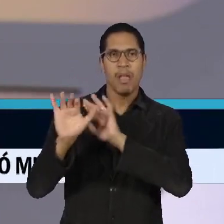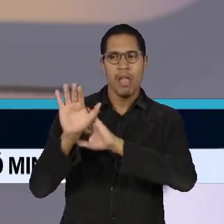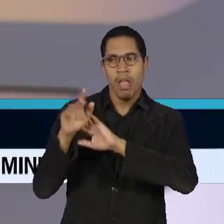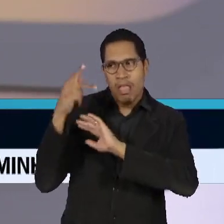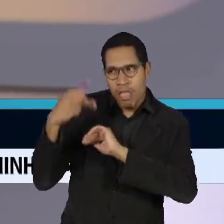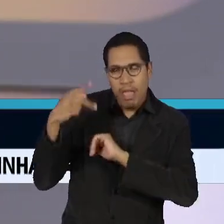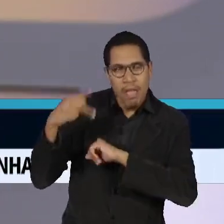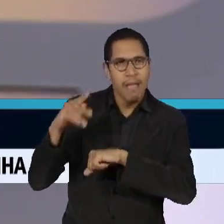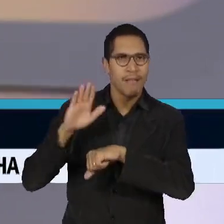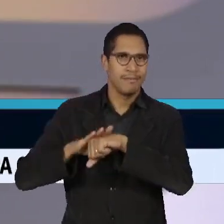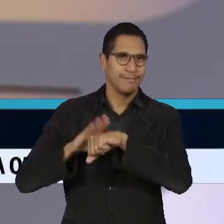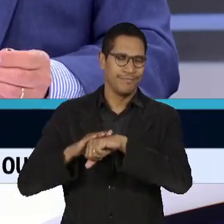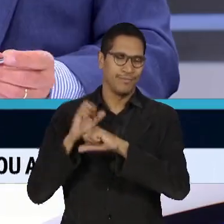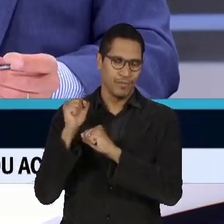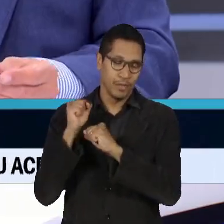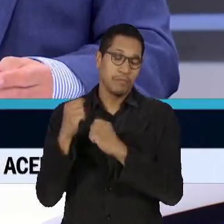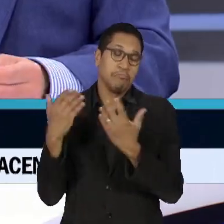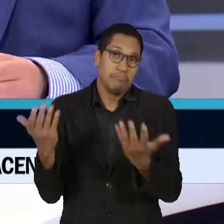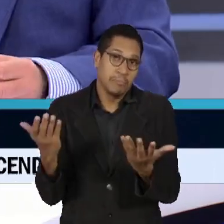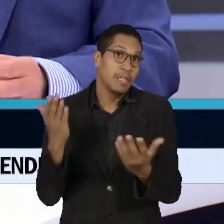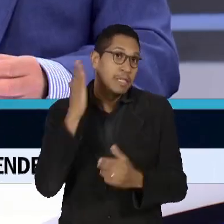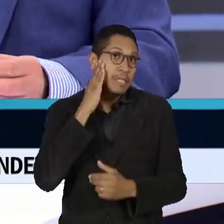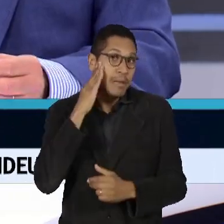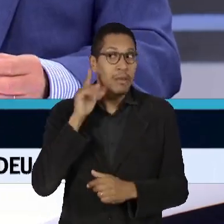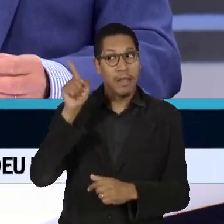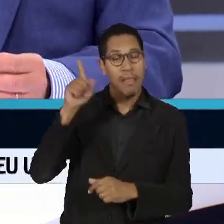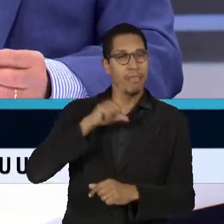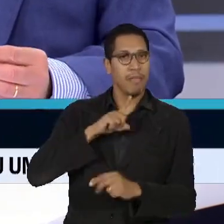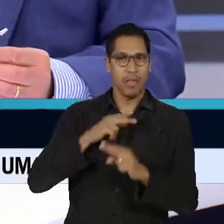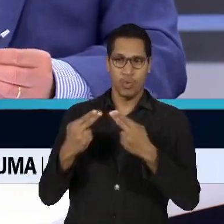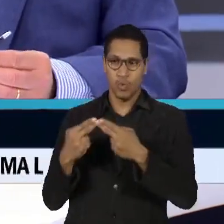muita cautela e de novo é uma potência nuclear Então a gente tem mais cautela ainda